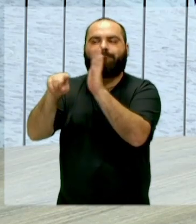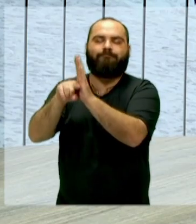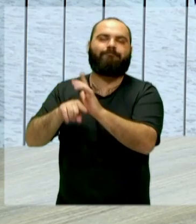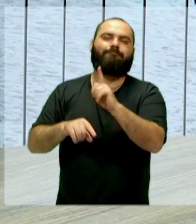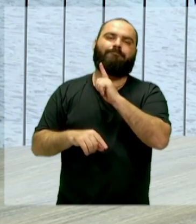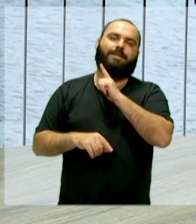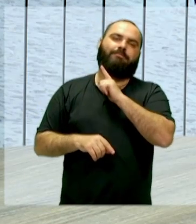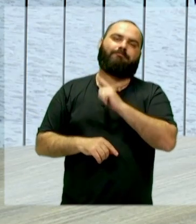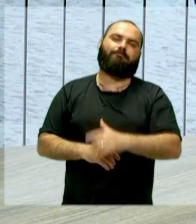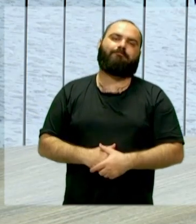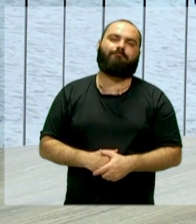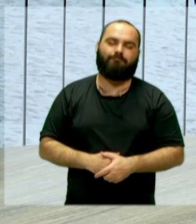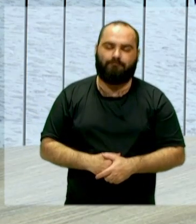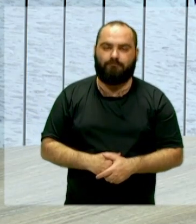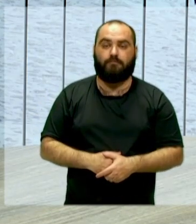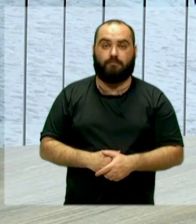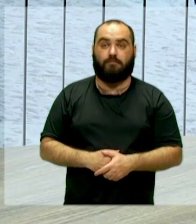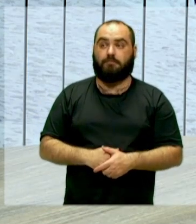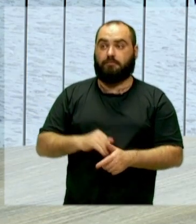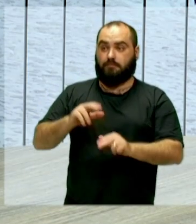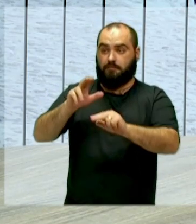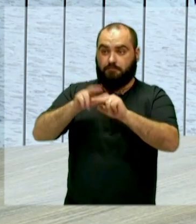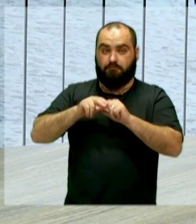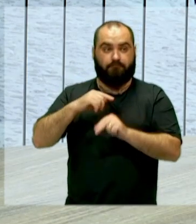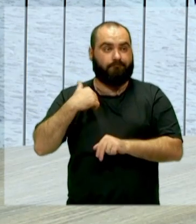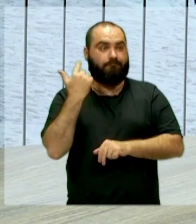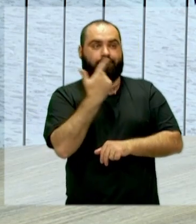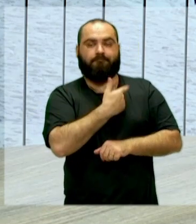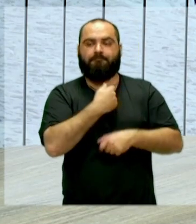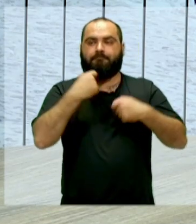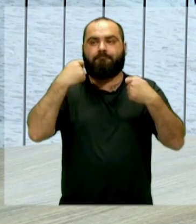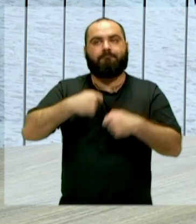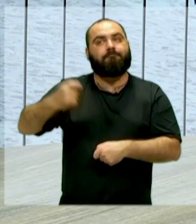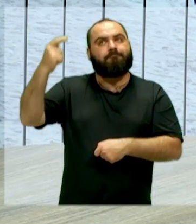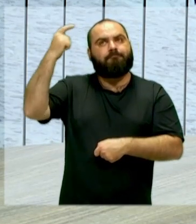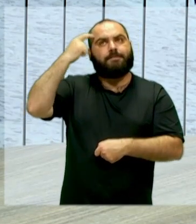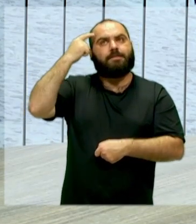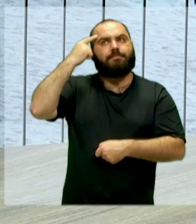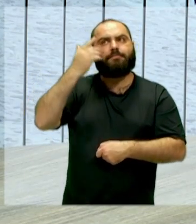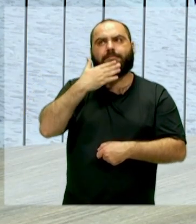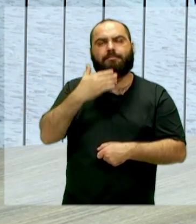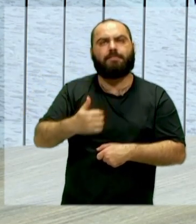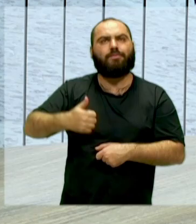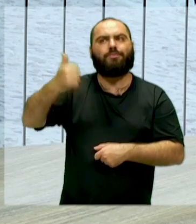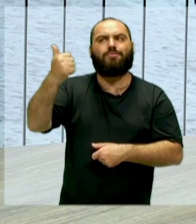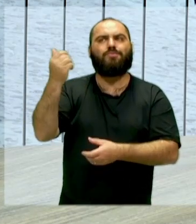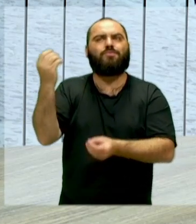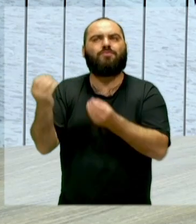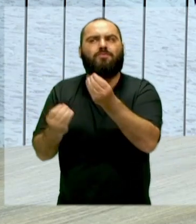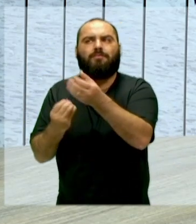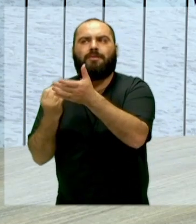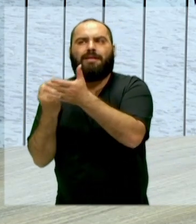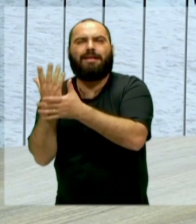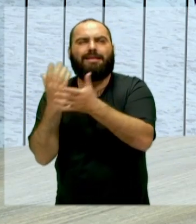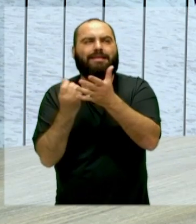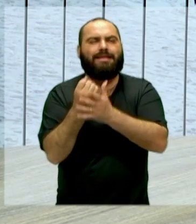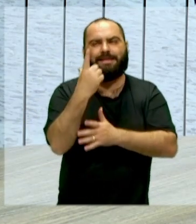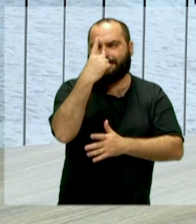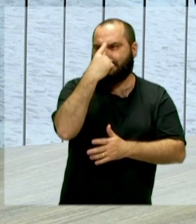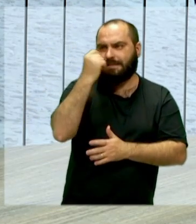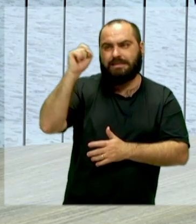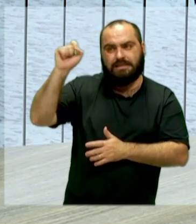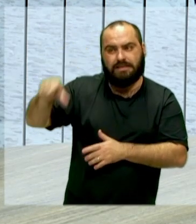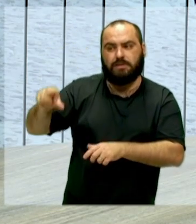né então a gente tem aí que reajustar a nossa forma de produzir de consumir de encaminhar os resíduos é bem